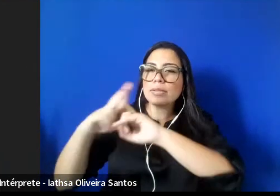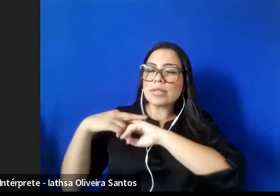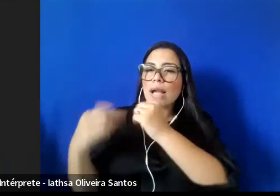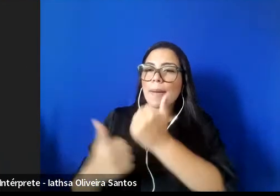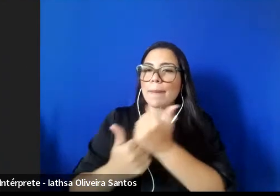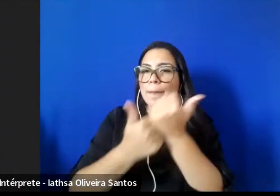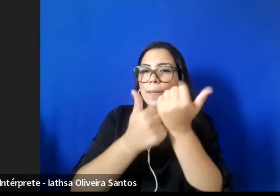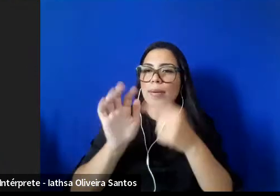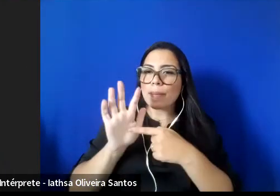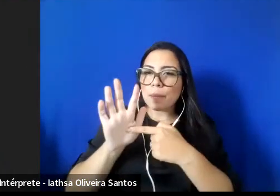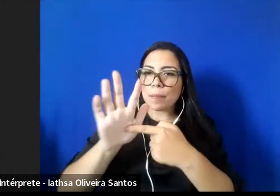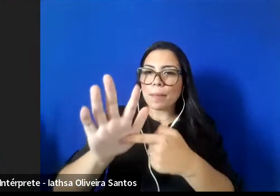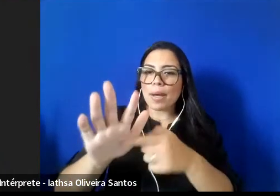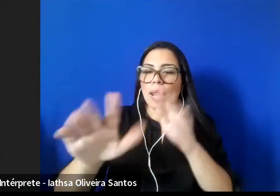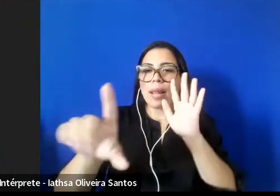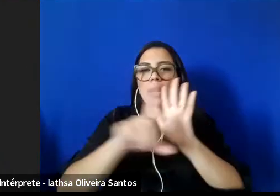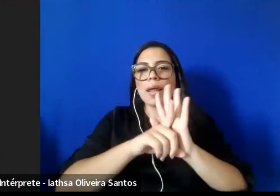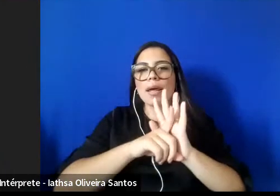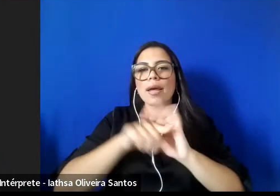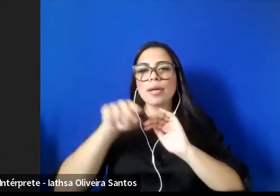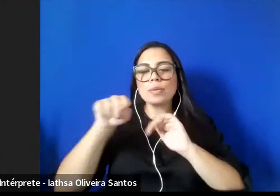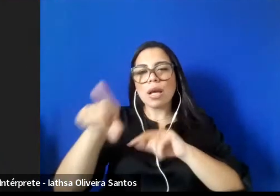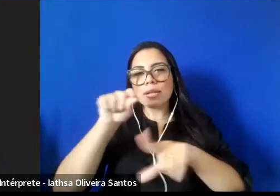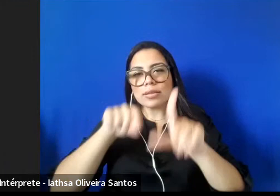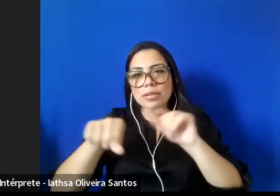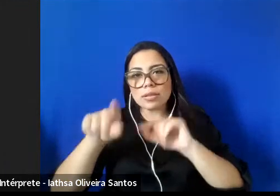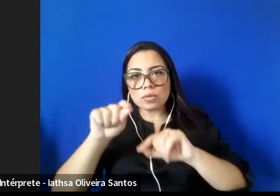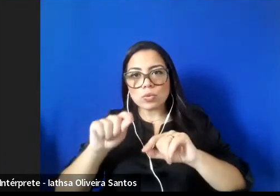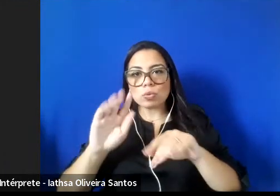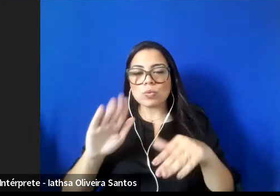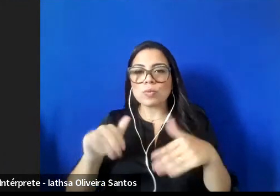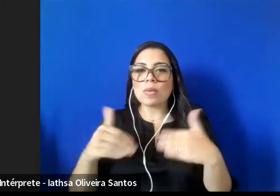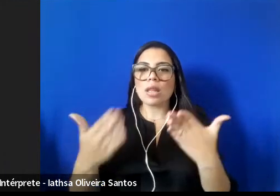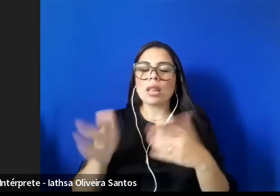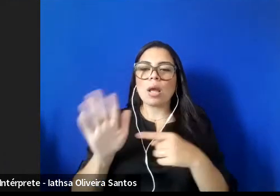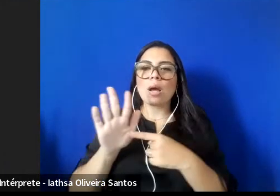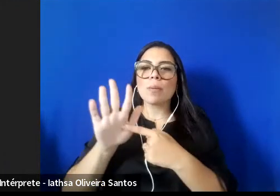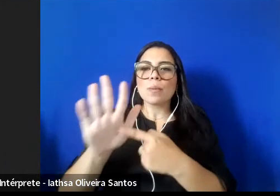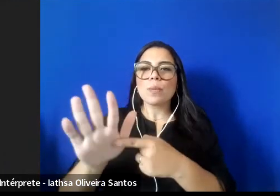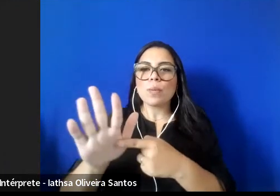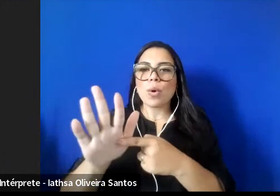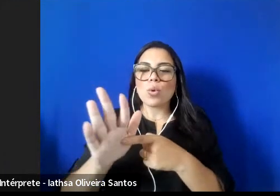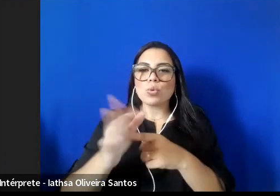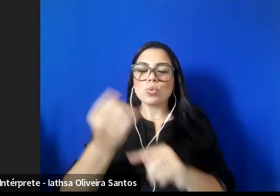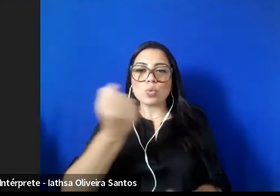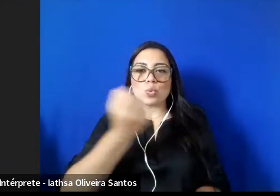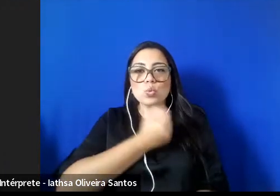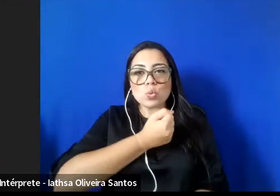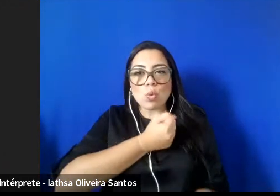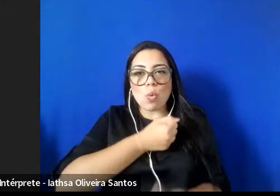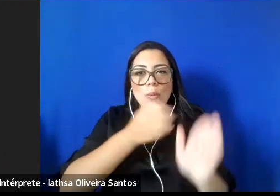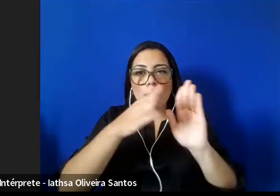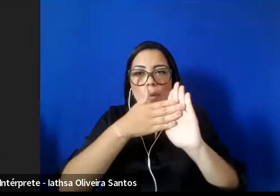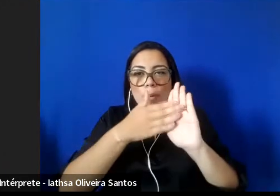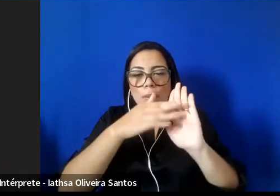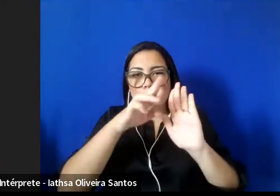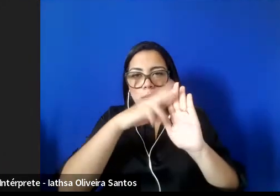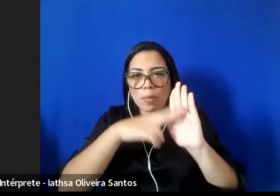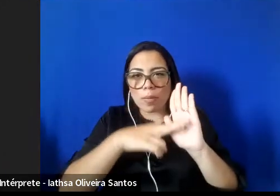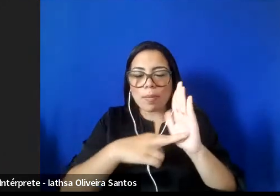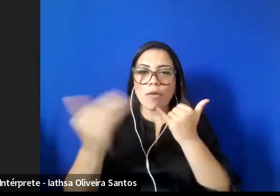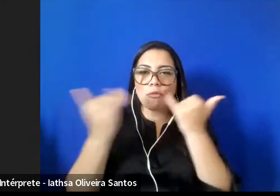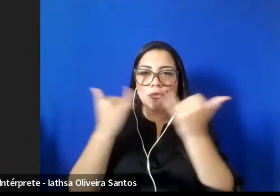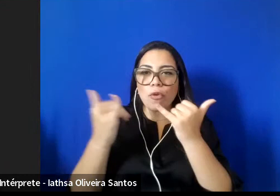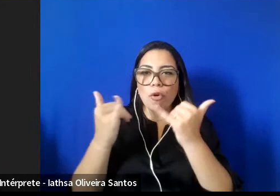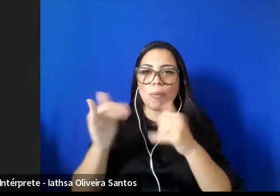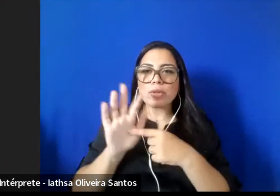legal nessas decisões. Então, quando a gente traz dados que vão robustecer as informações, e,